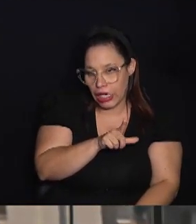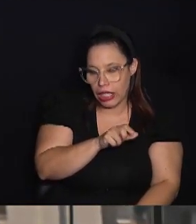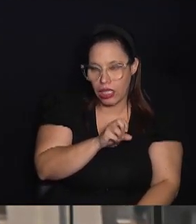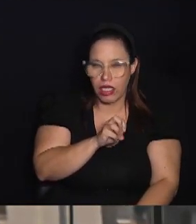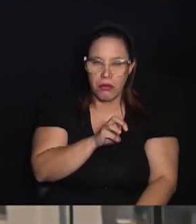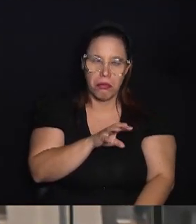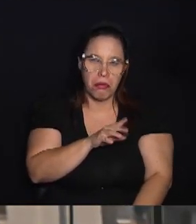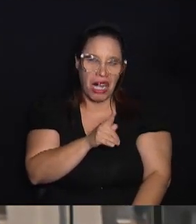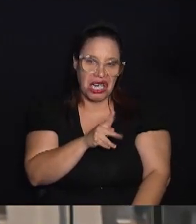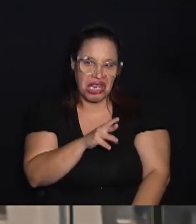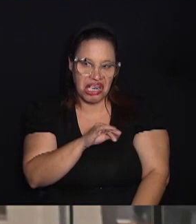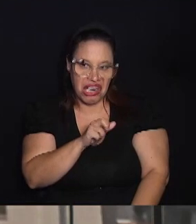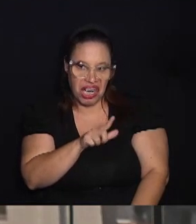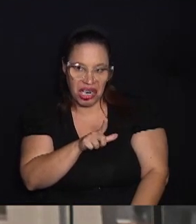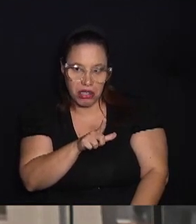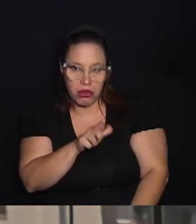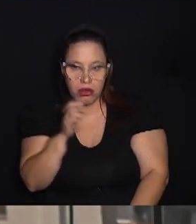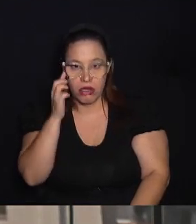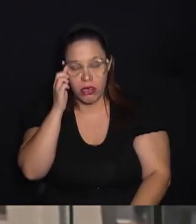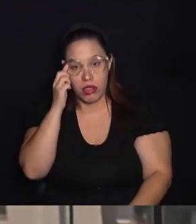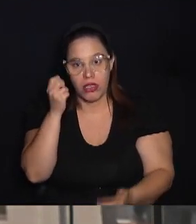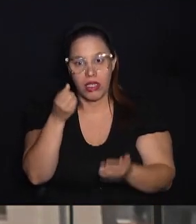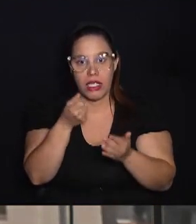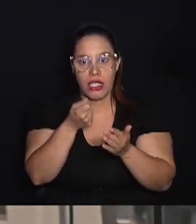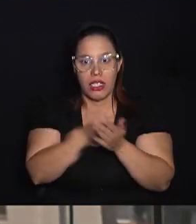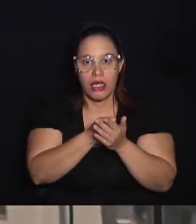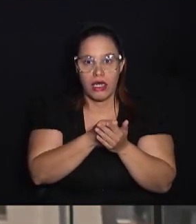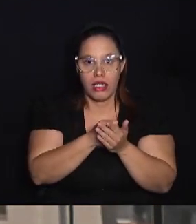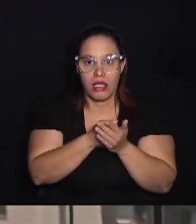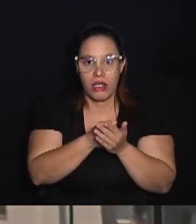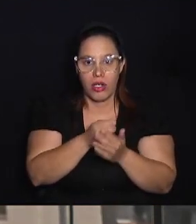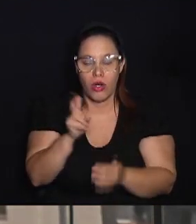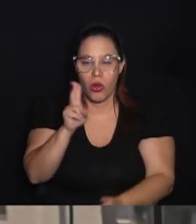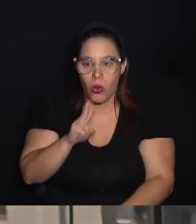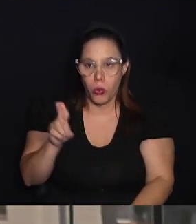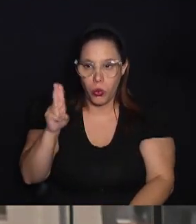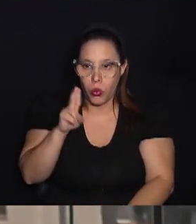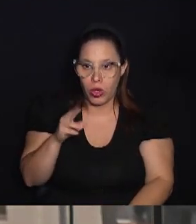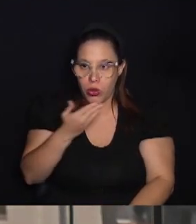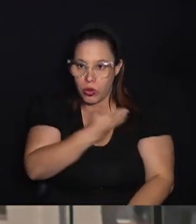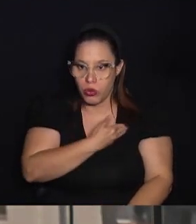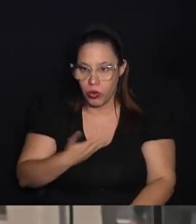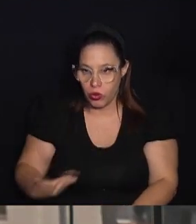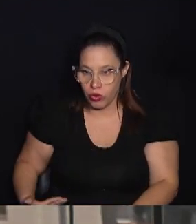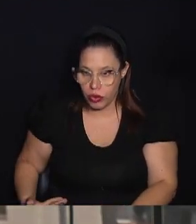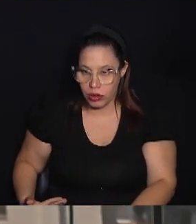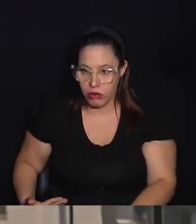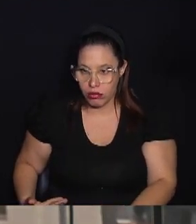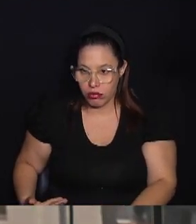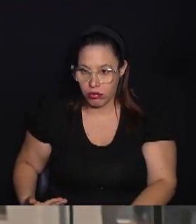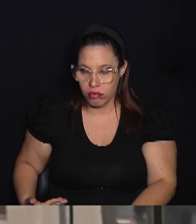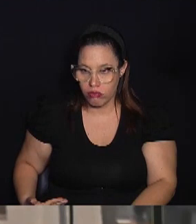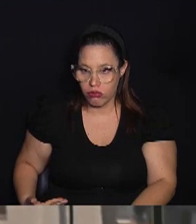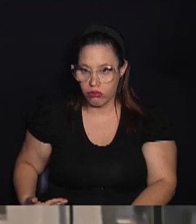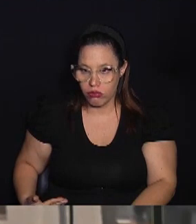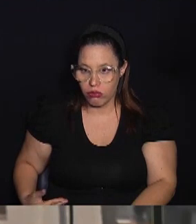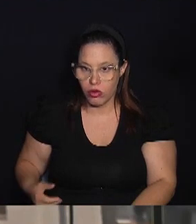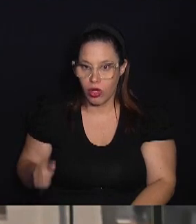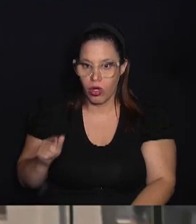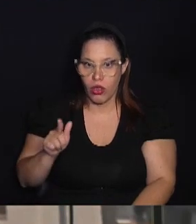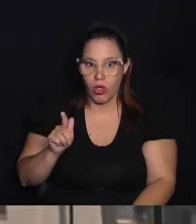e você deve estar cadastrado né no login único do governo federal que pode ser feito no portal